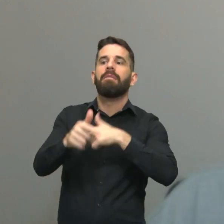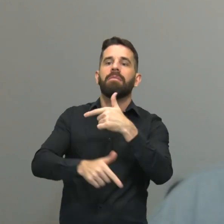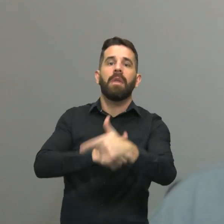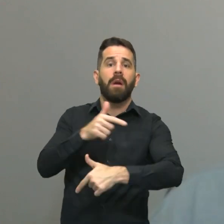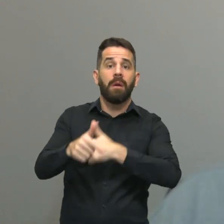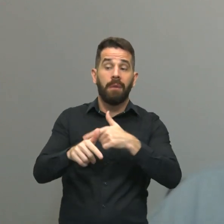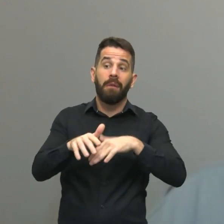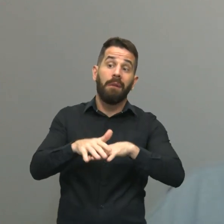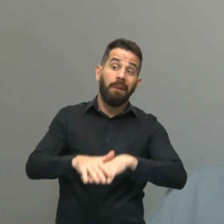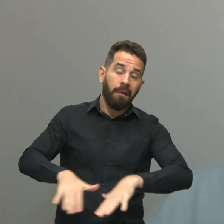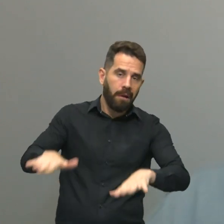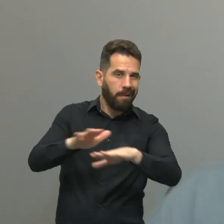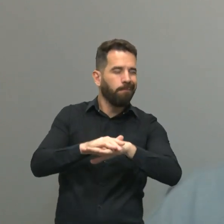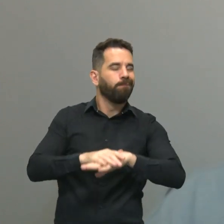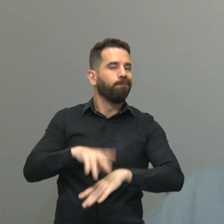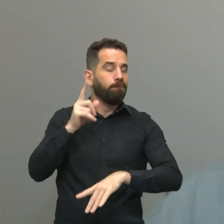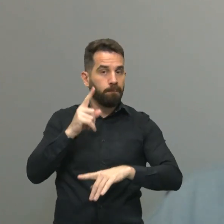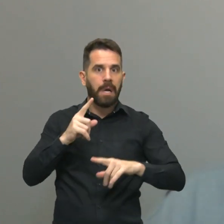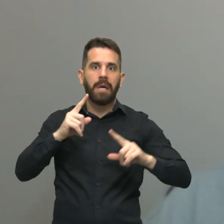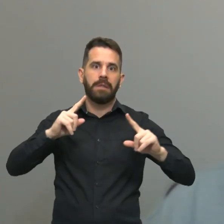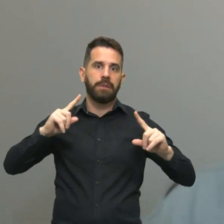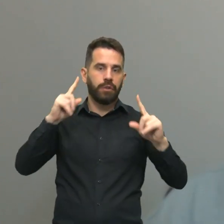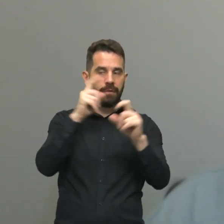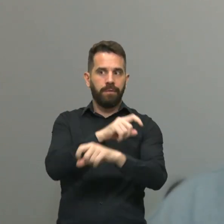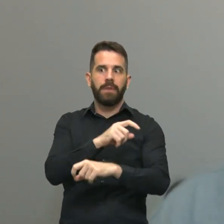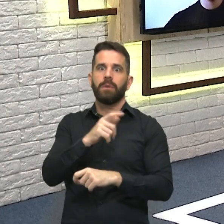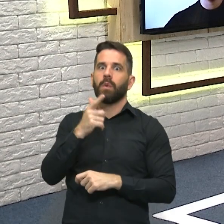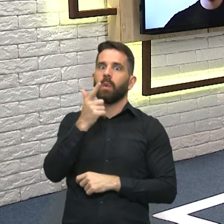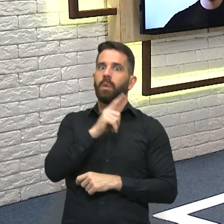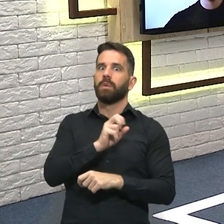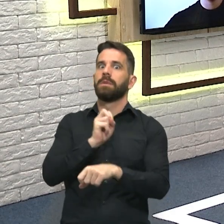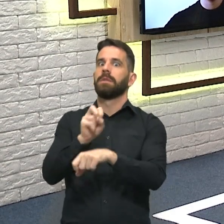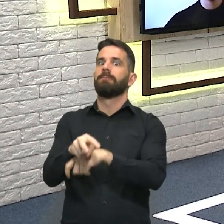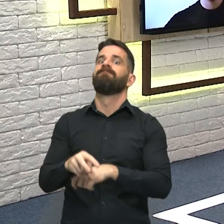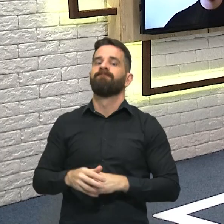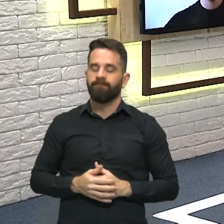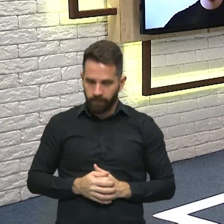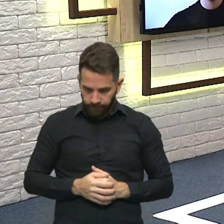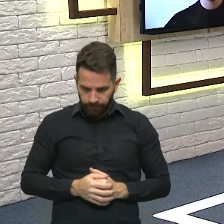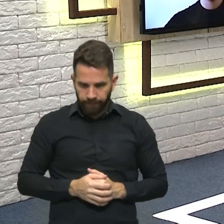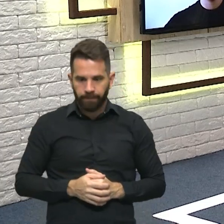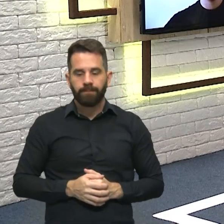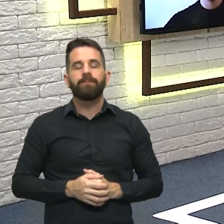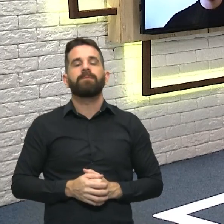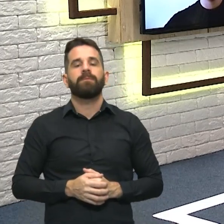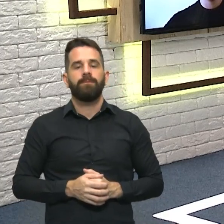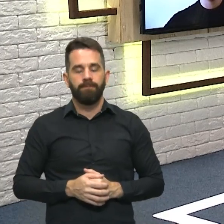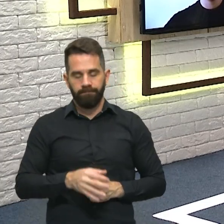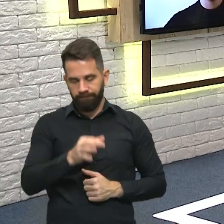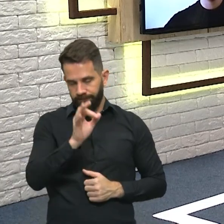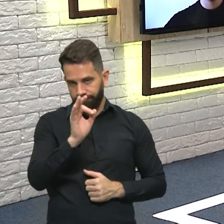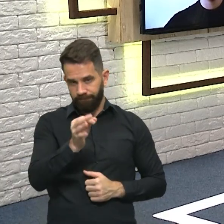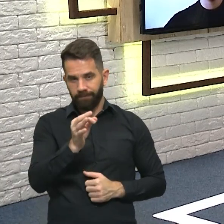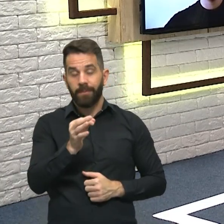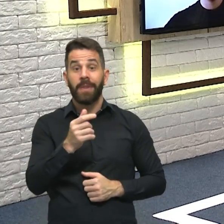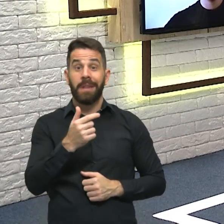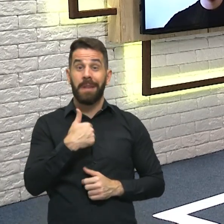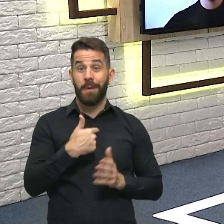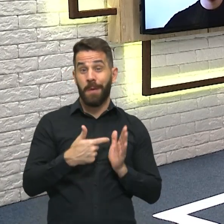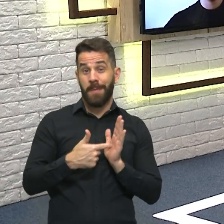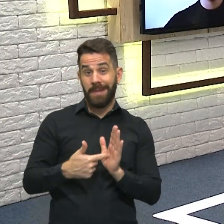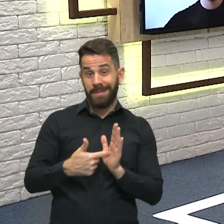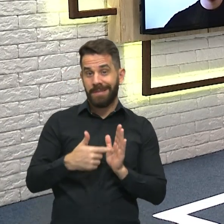mais restrito e mais exigente também. Muito bem. E como eu apresentava aqui, o João Gabriel Oliveira, ele